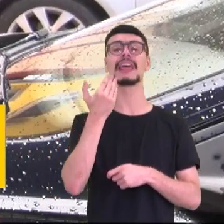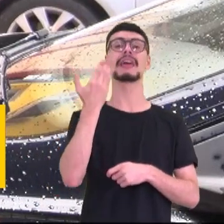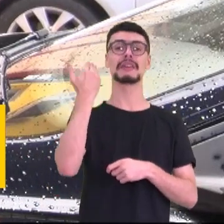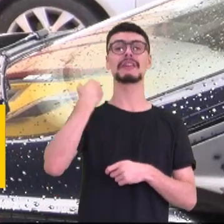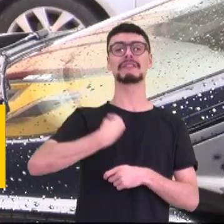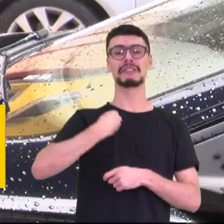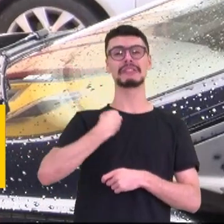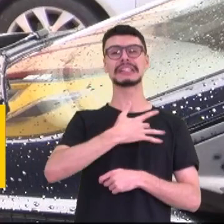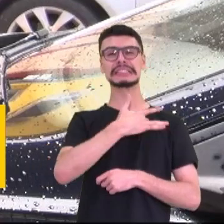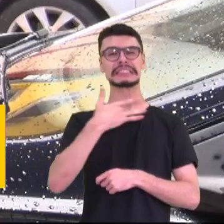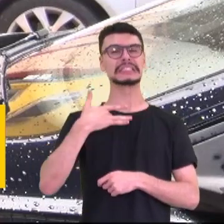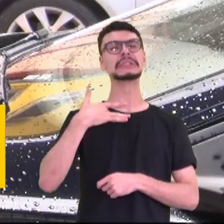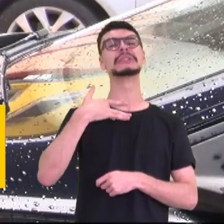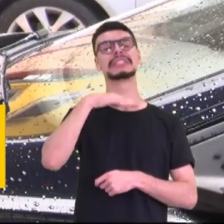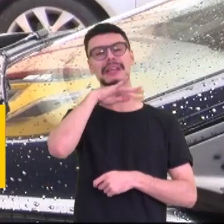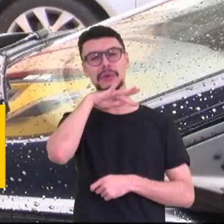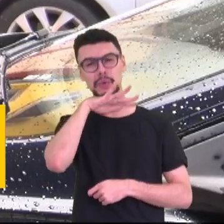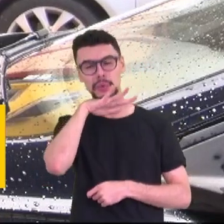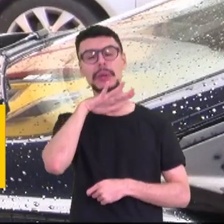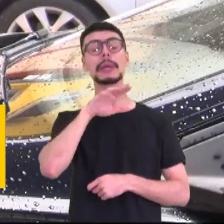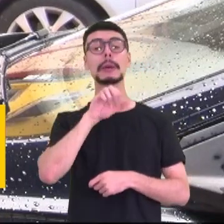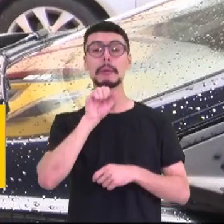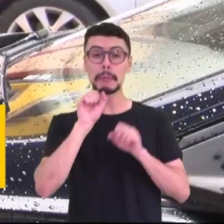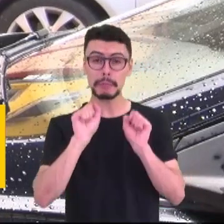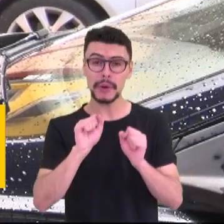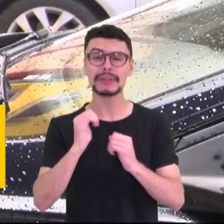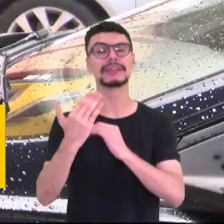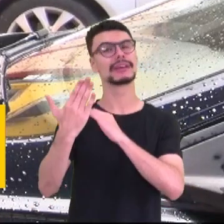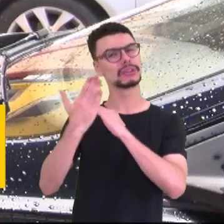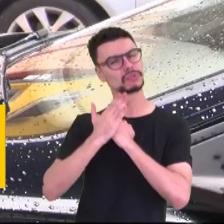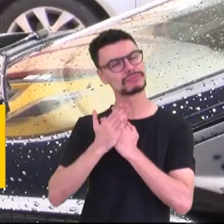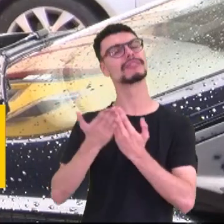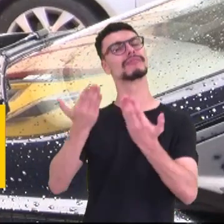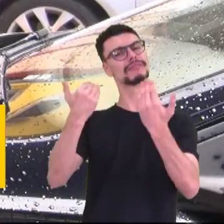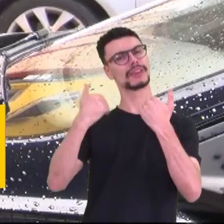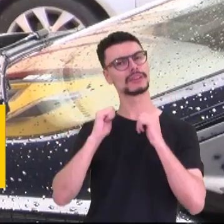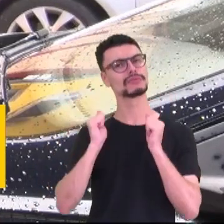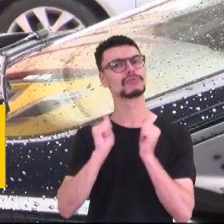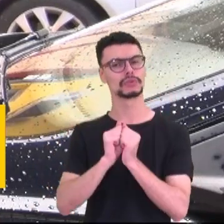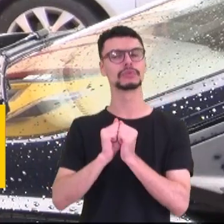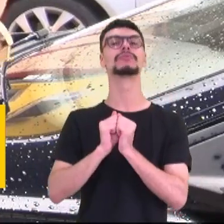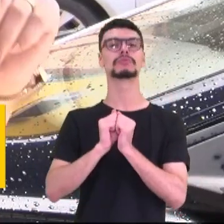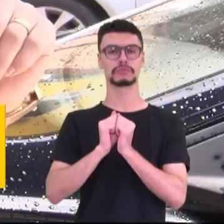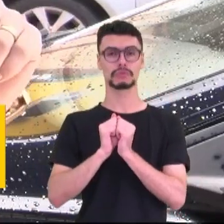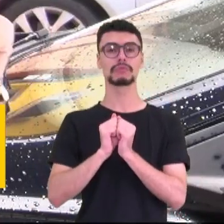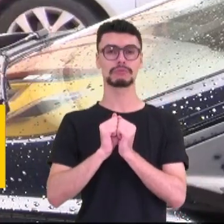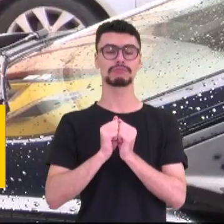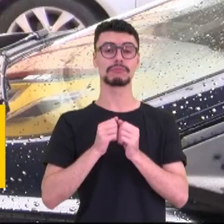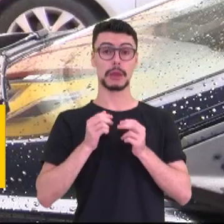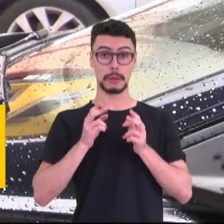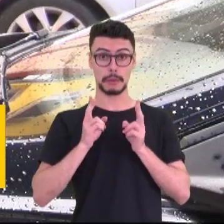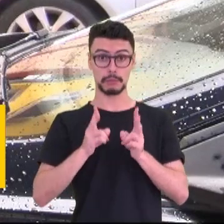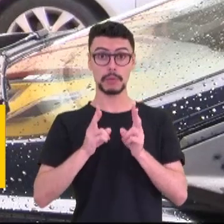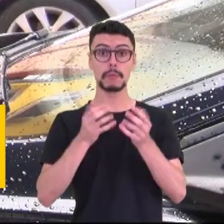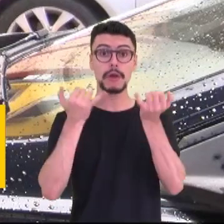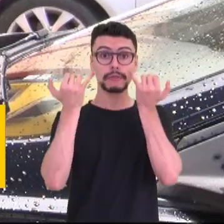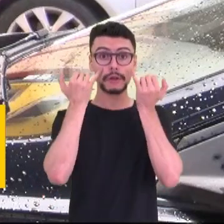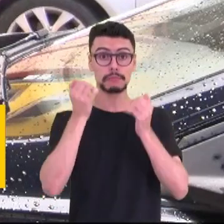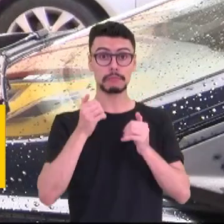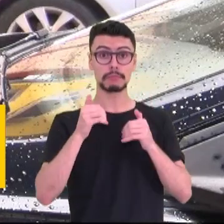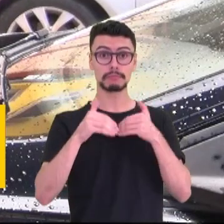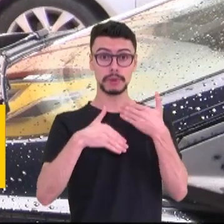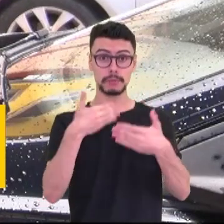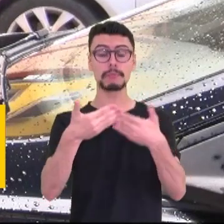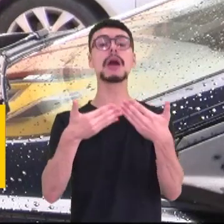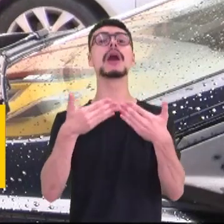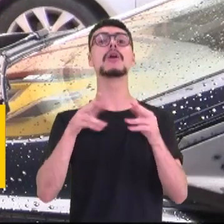saúde. Então, você que pode ajudar, faça, continue fazendo as doações. A gente vai voltar daqui a pouco, Rafa, trazendo também mais um outro